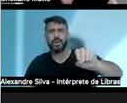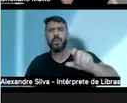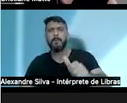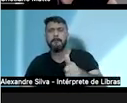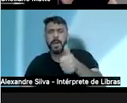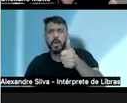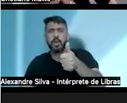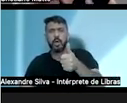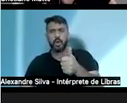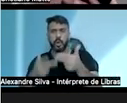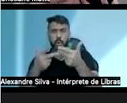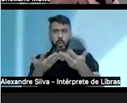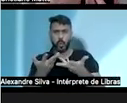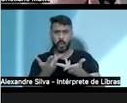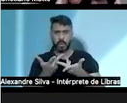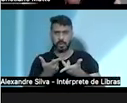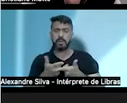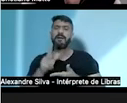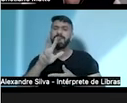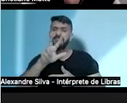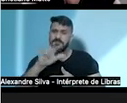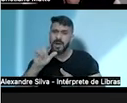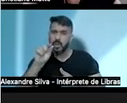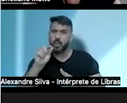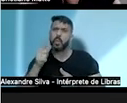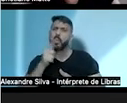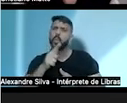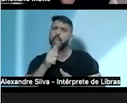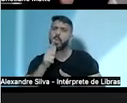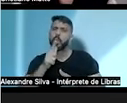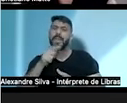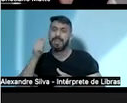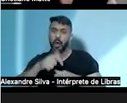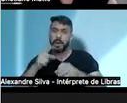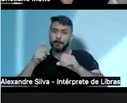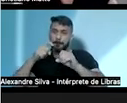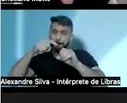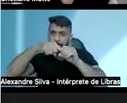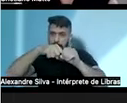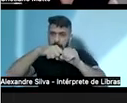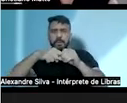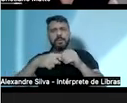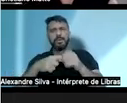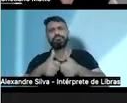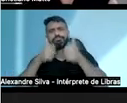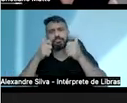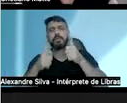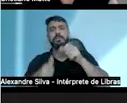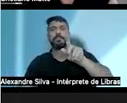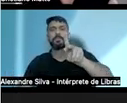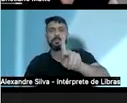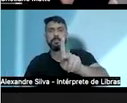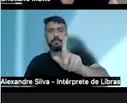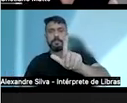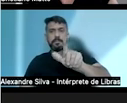da sua qualidade, ou seja, ele vai ficar mais viável para o momento que tiver a fecundação. Quanto à placenta, se